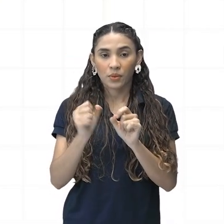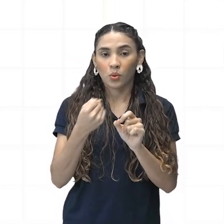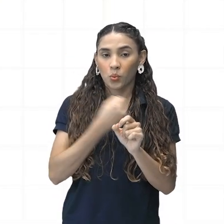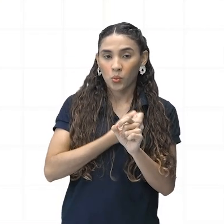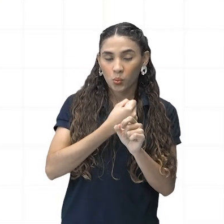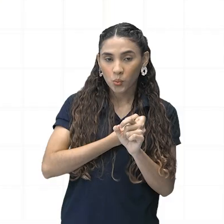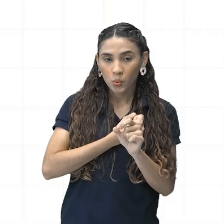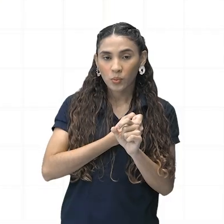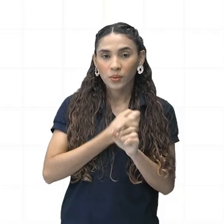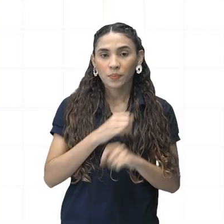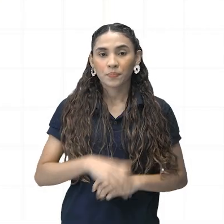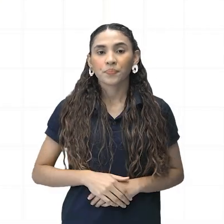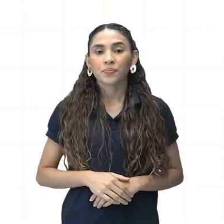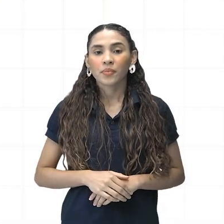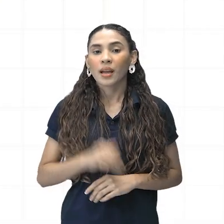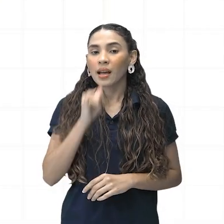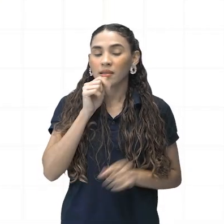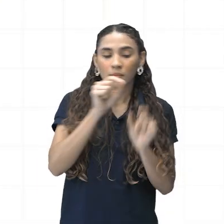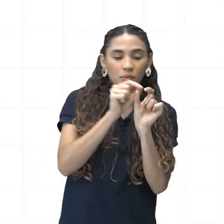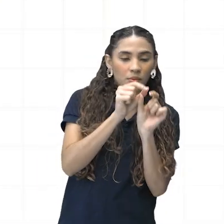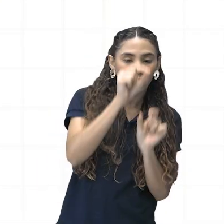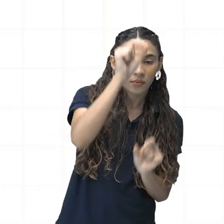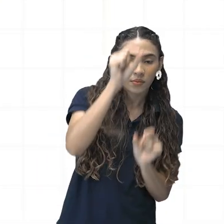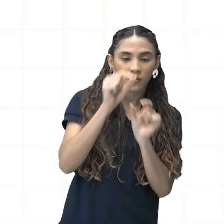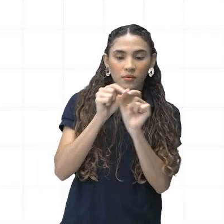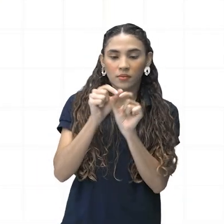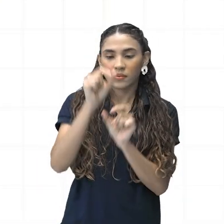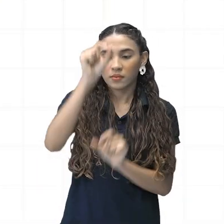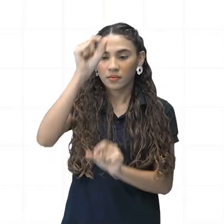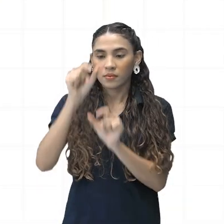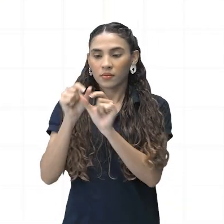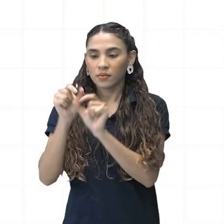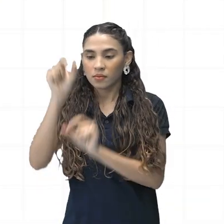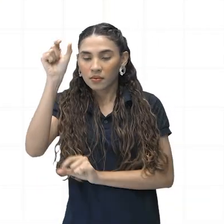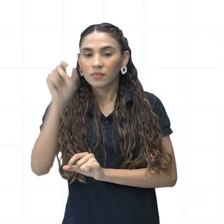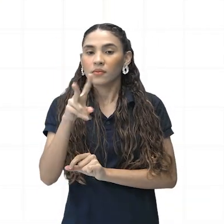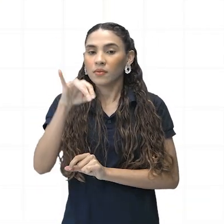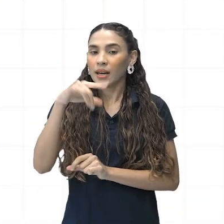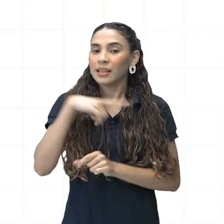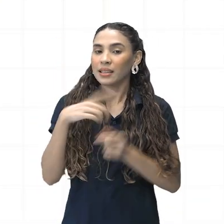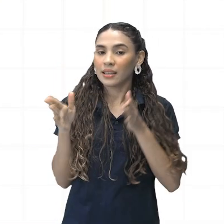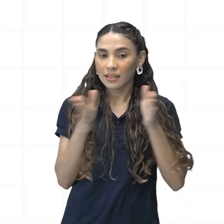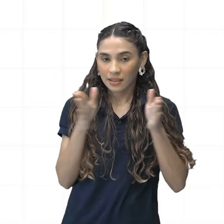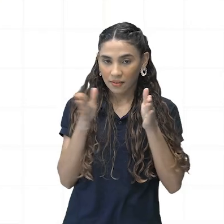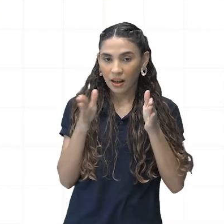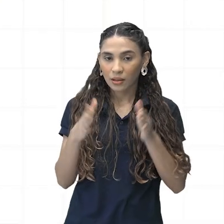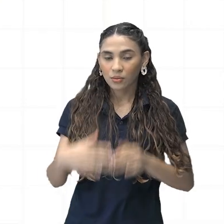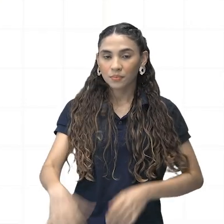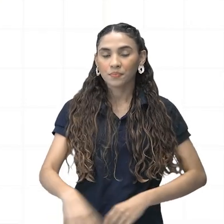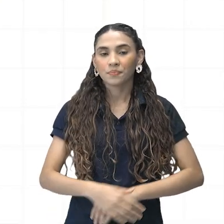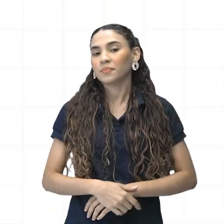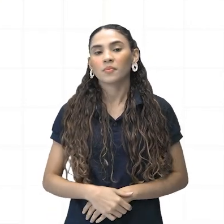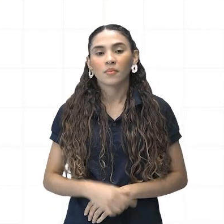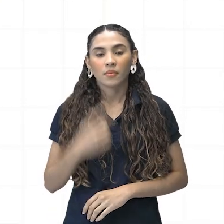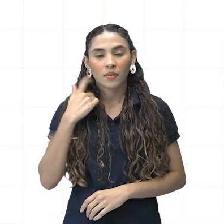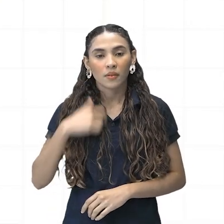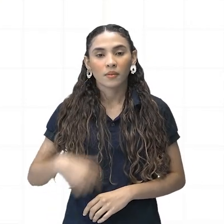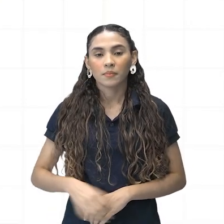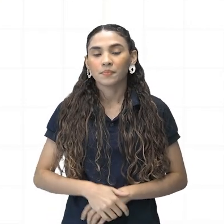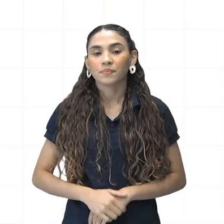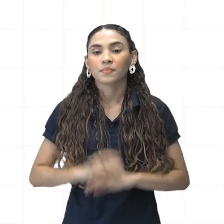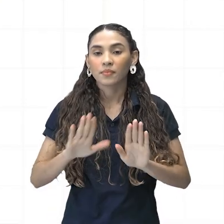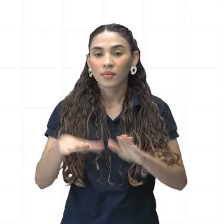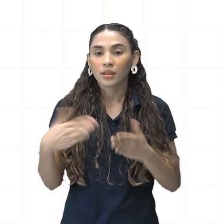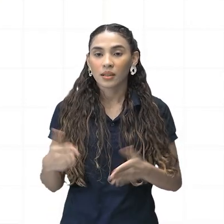valores, as colunas, elas serão determinadas por intervalos, certo?